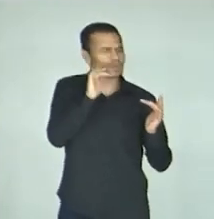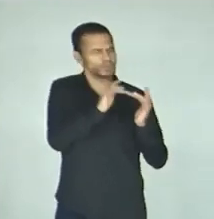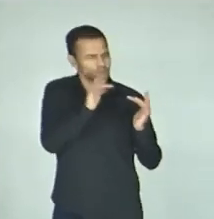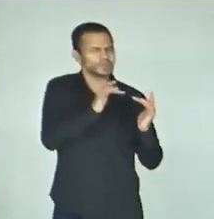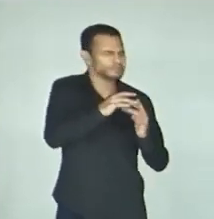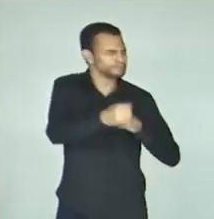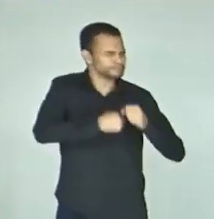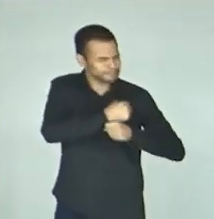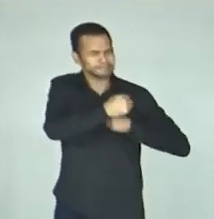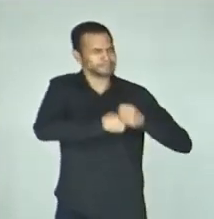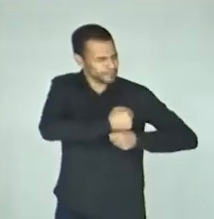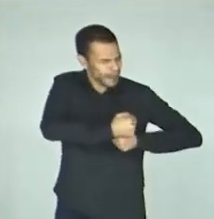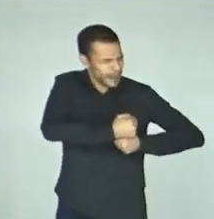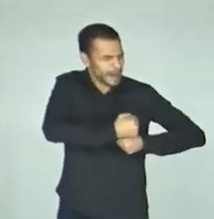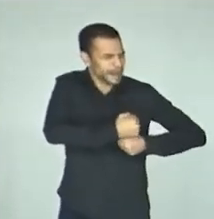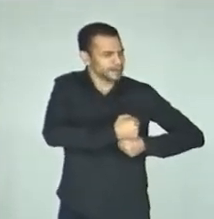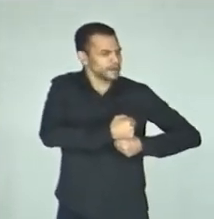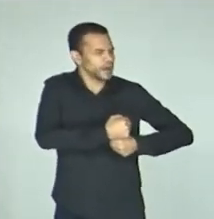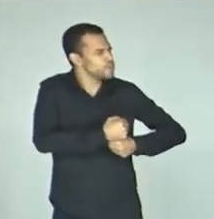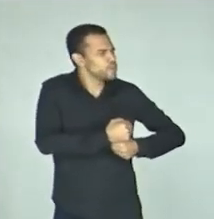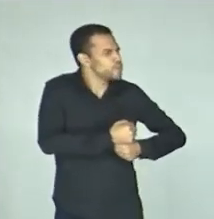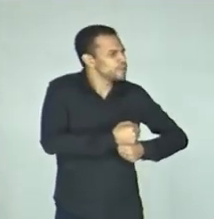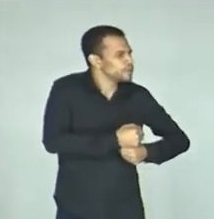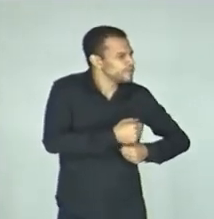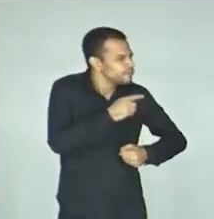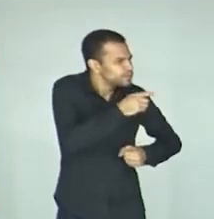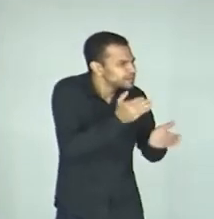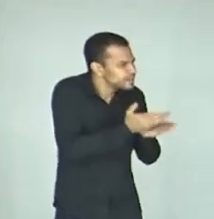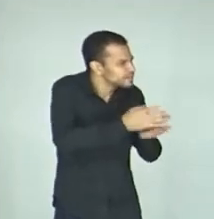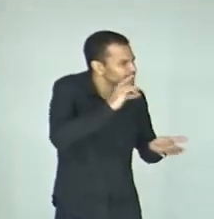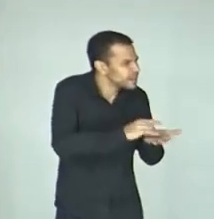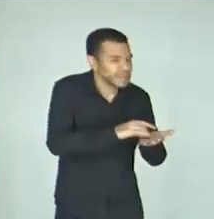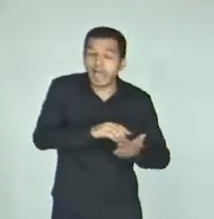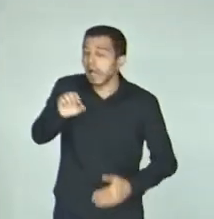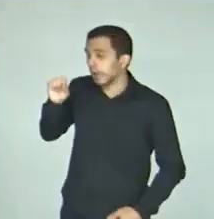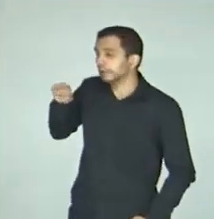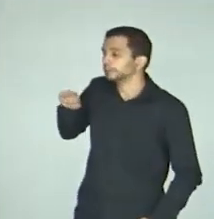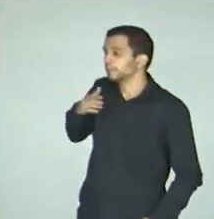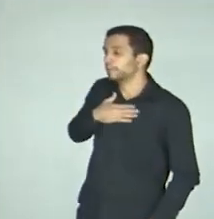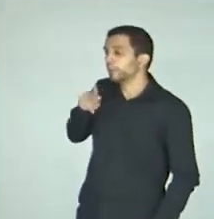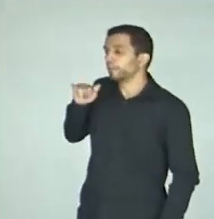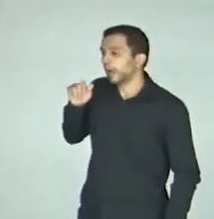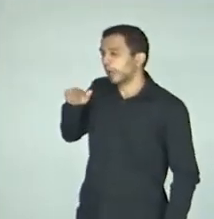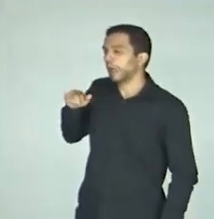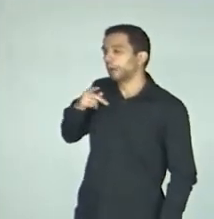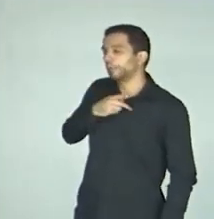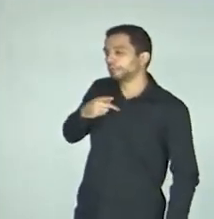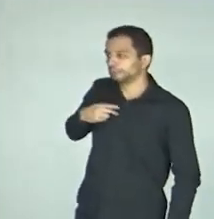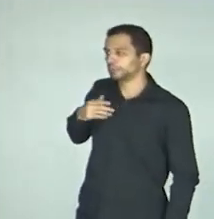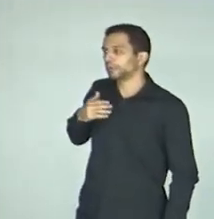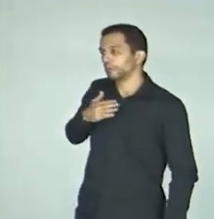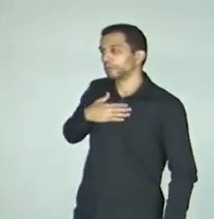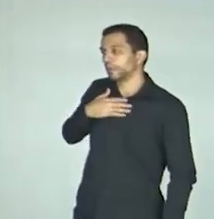anos depois a eu frequento a igreja tal meu pai até é bispo lá minha